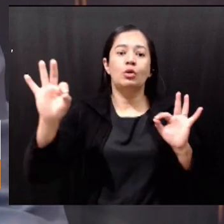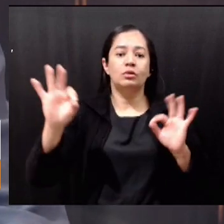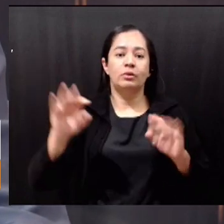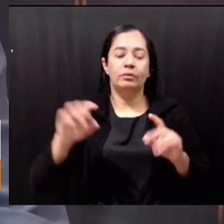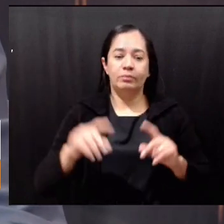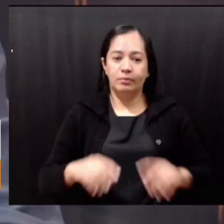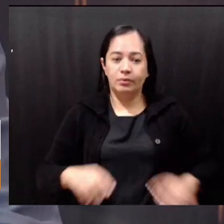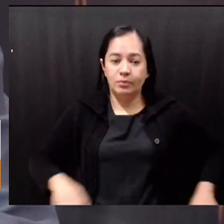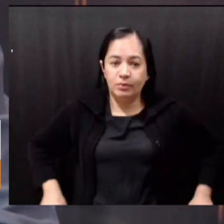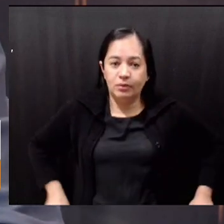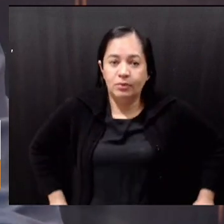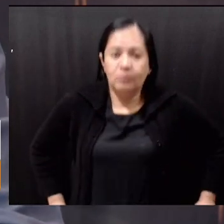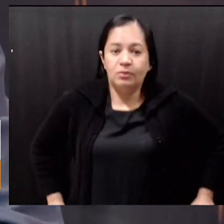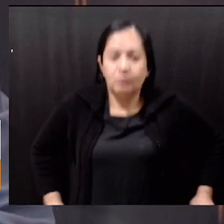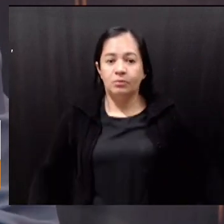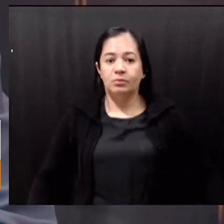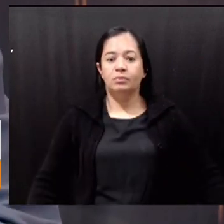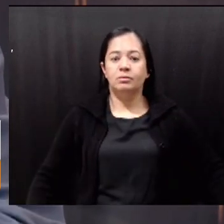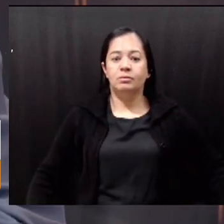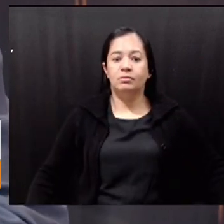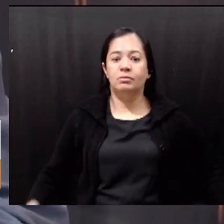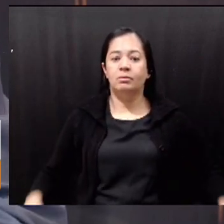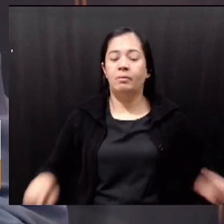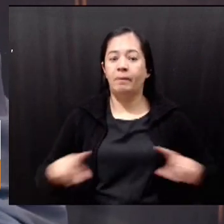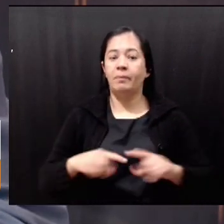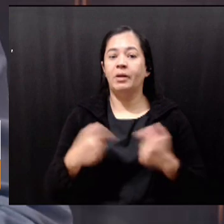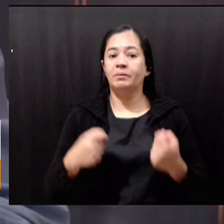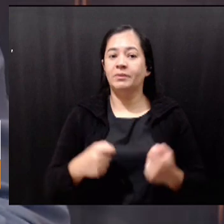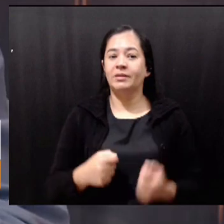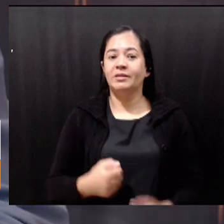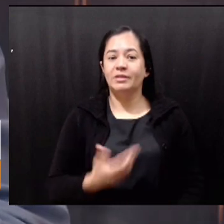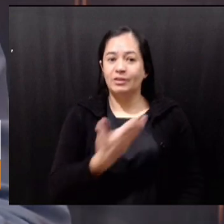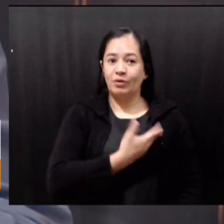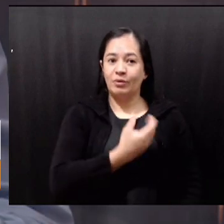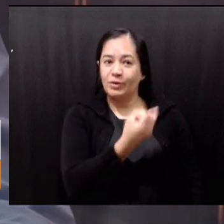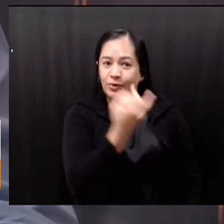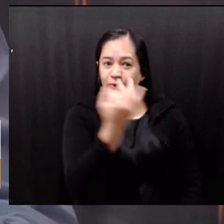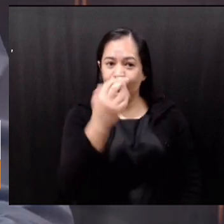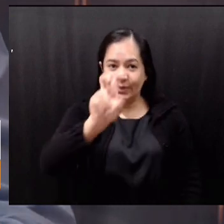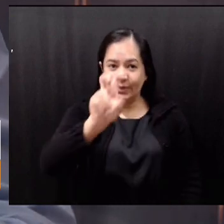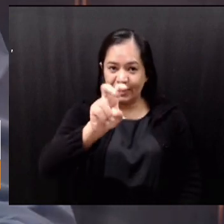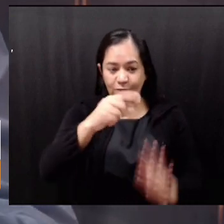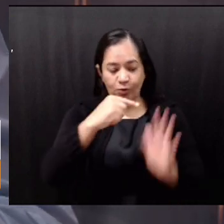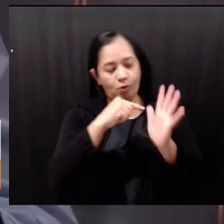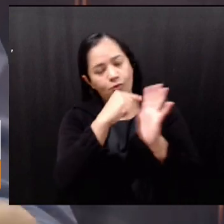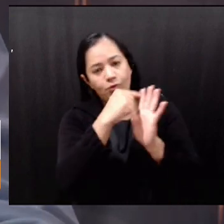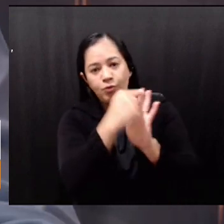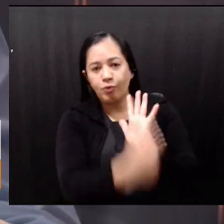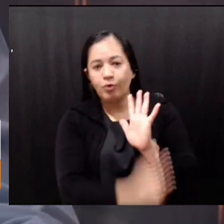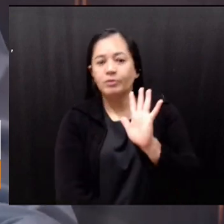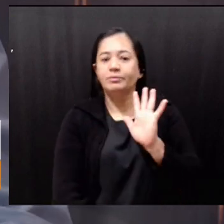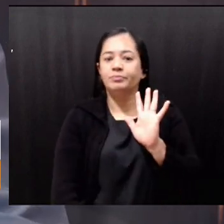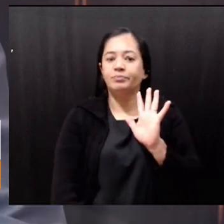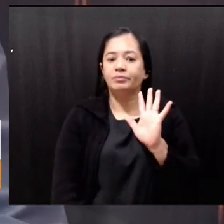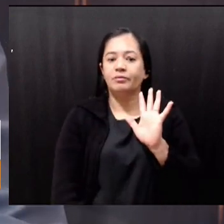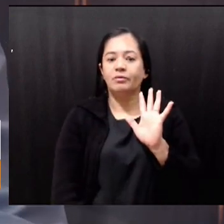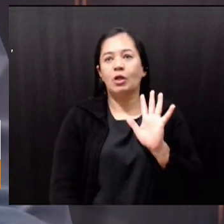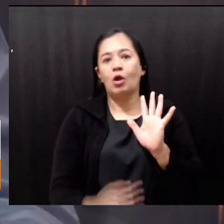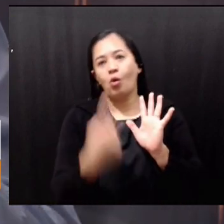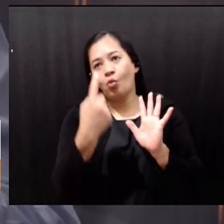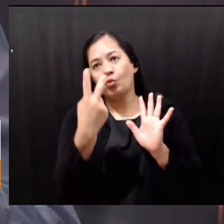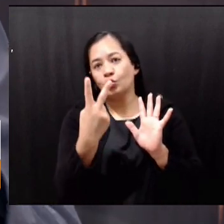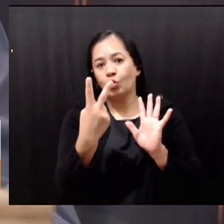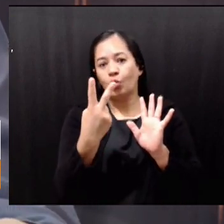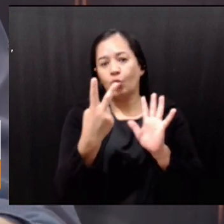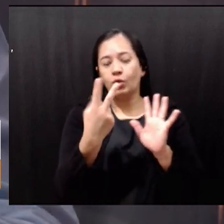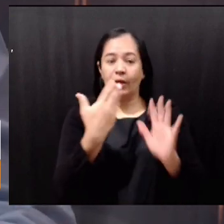também dos outros, lembra dos 5 amigos ali, né, Sim. na palma da mão, mas ter pelo menos ali um ou 2 amigos de fato presenciais, né,